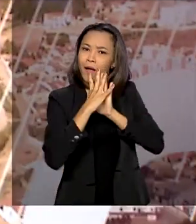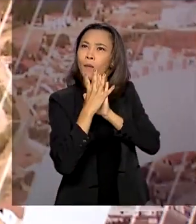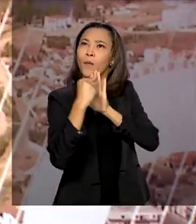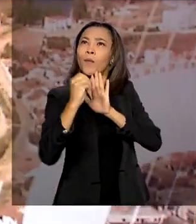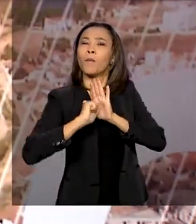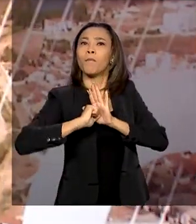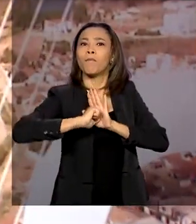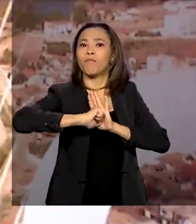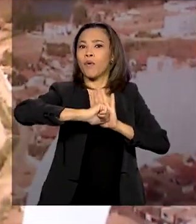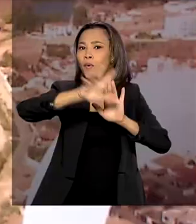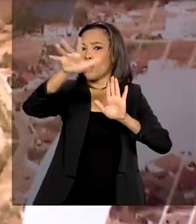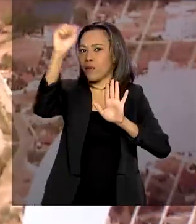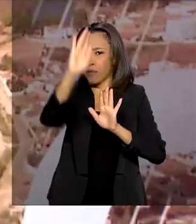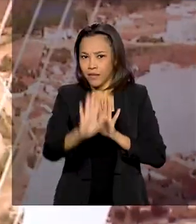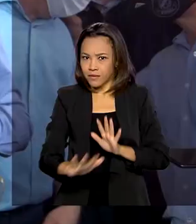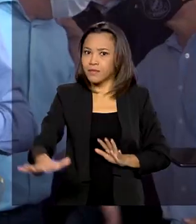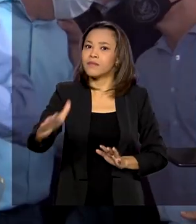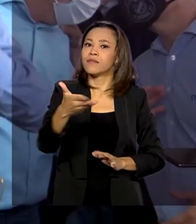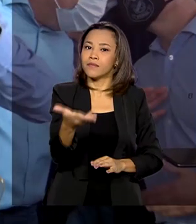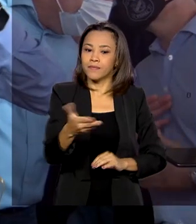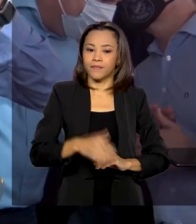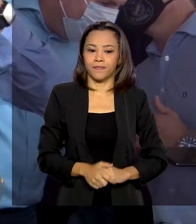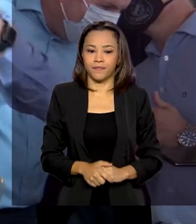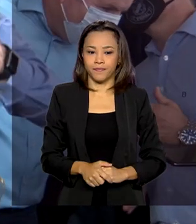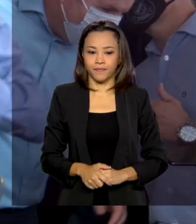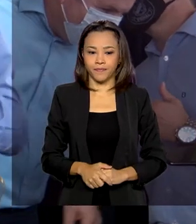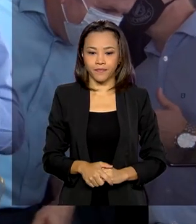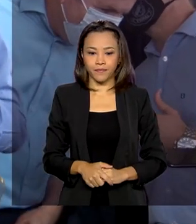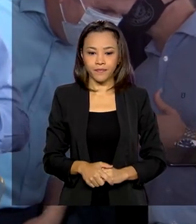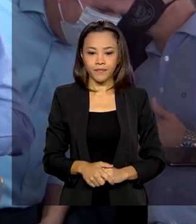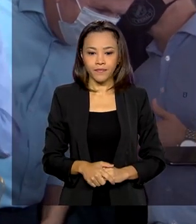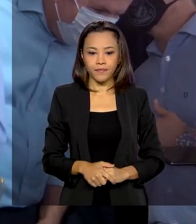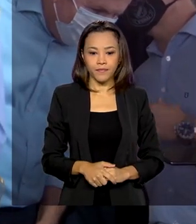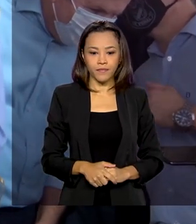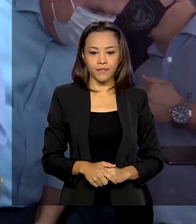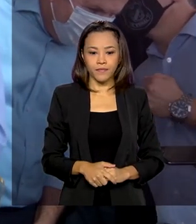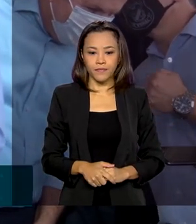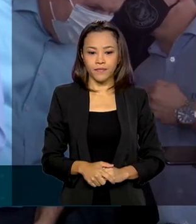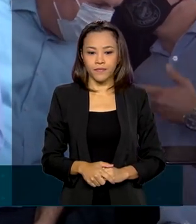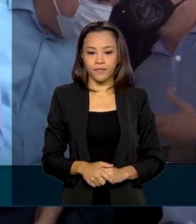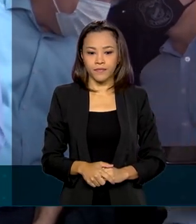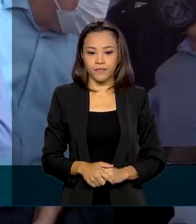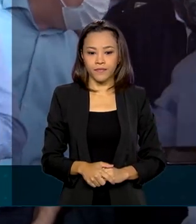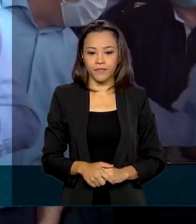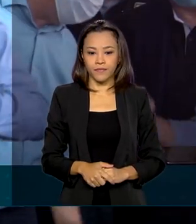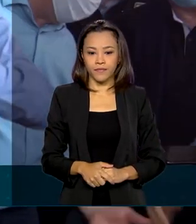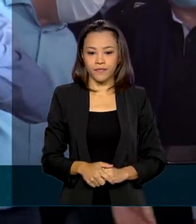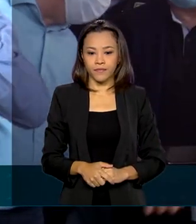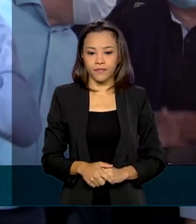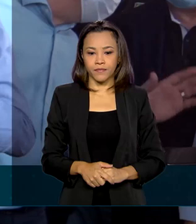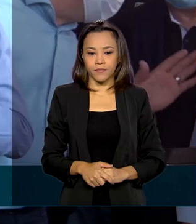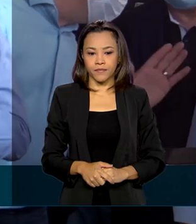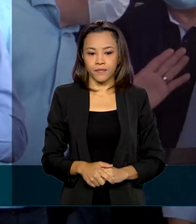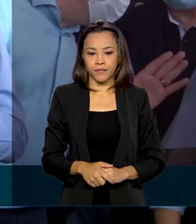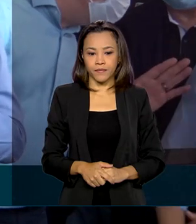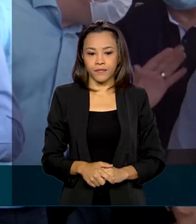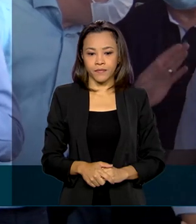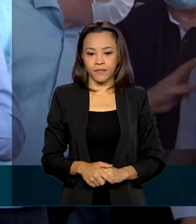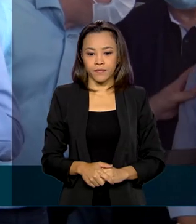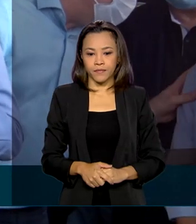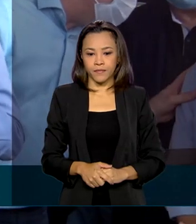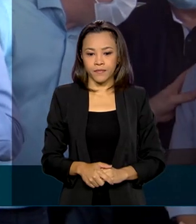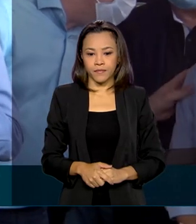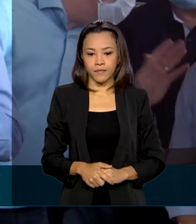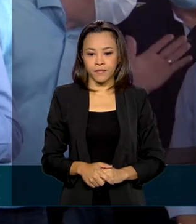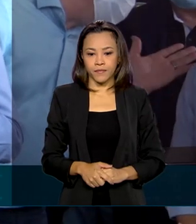também em outros estados o que o nosso compromisso é mudar o paradigma do Brasil e só se faz